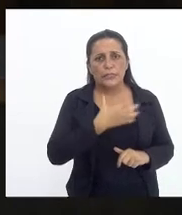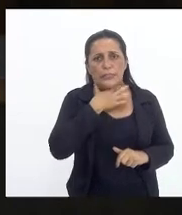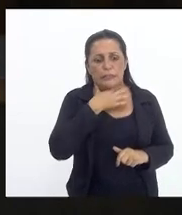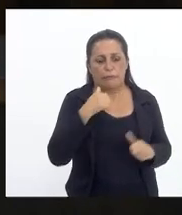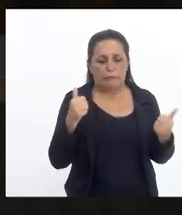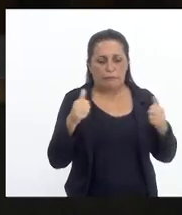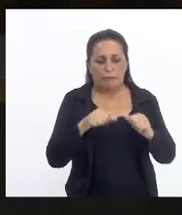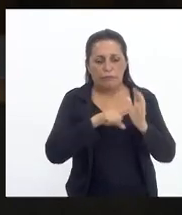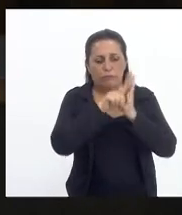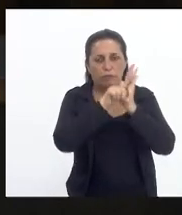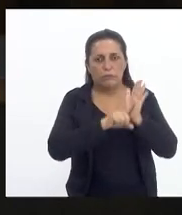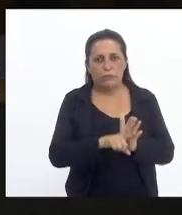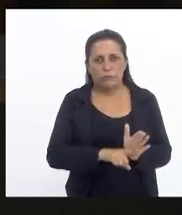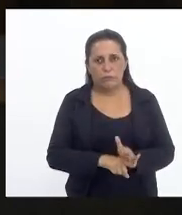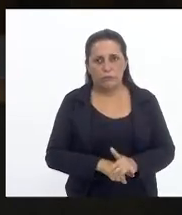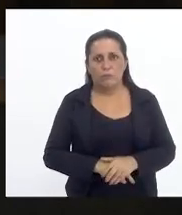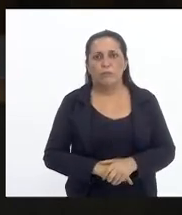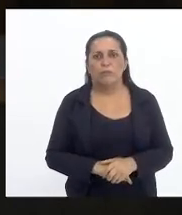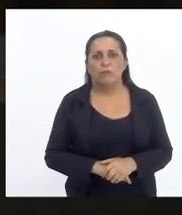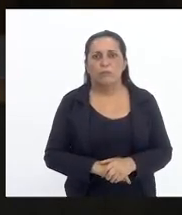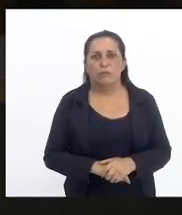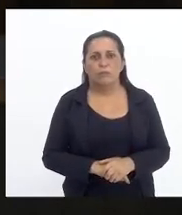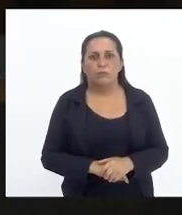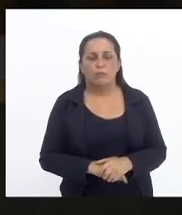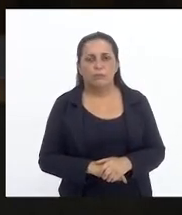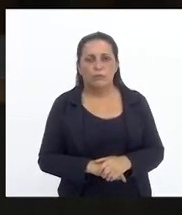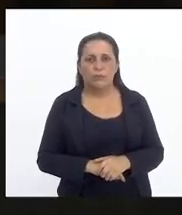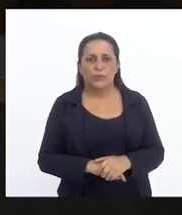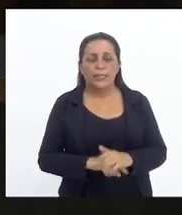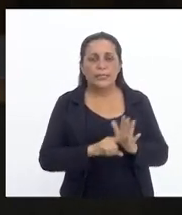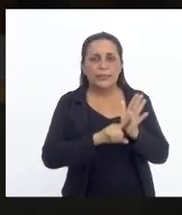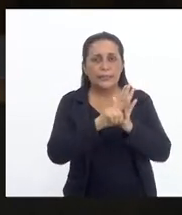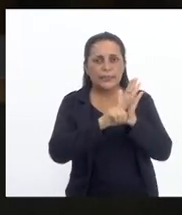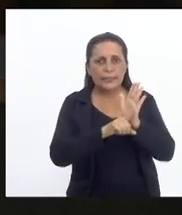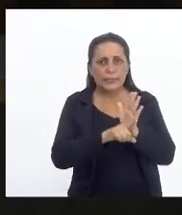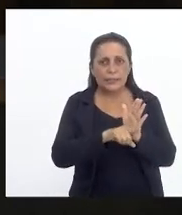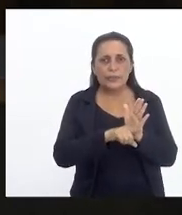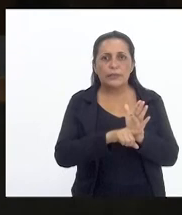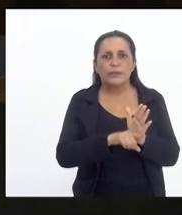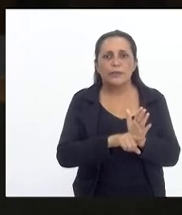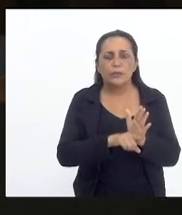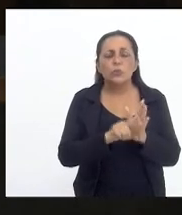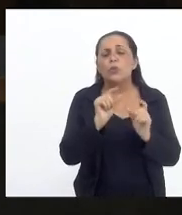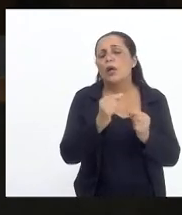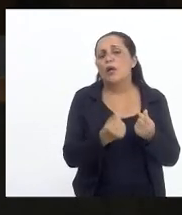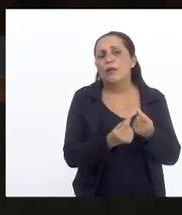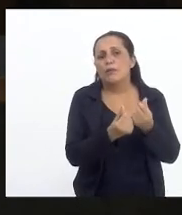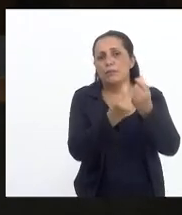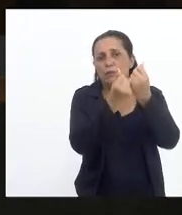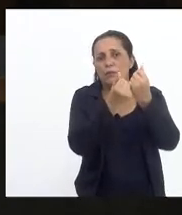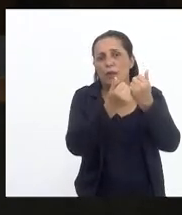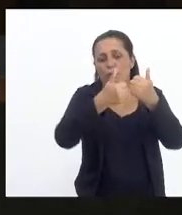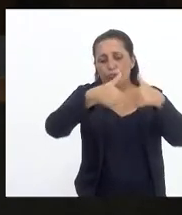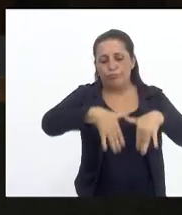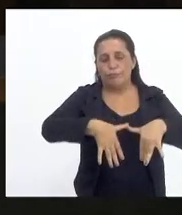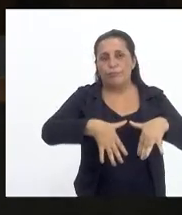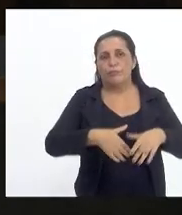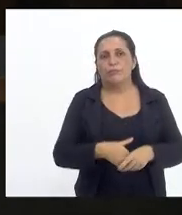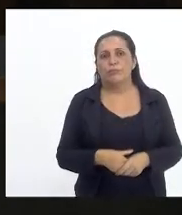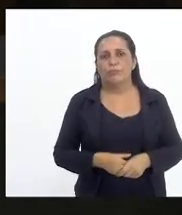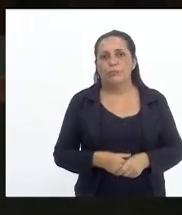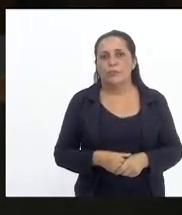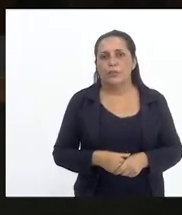fiscal a crise fiscal é de receita e de despesa